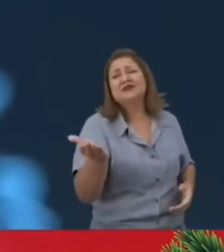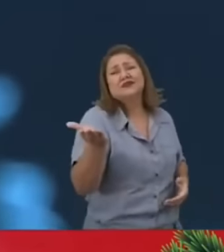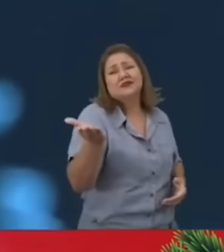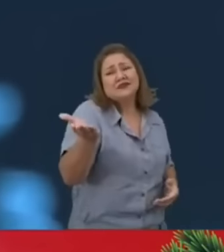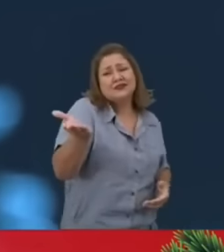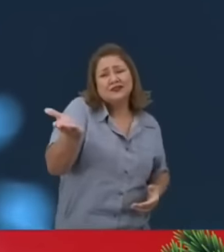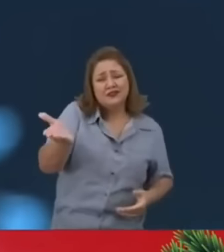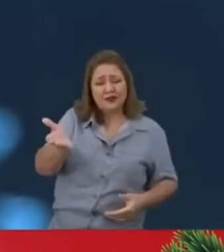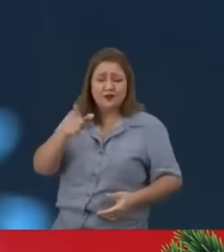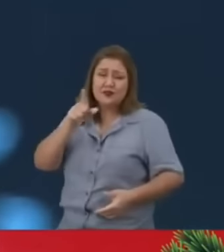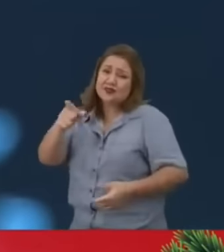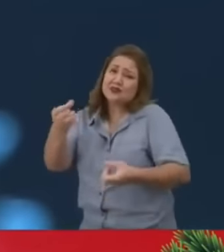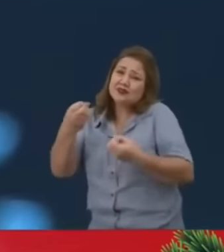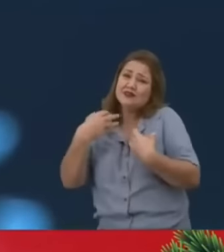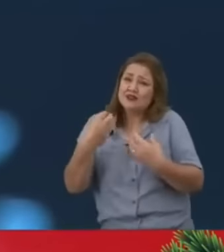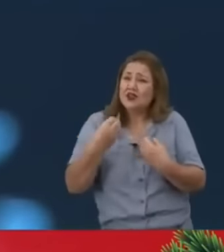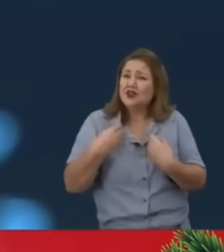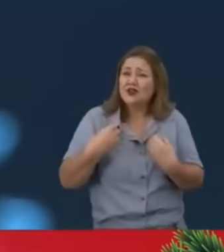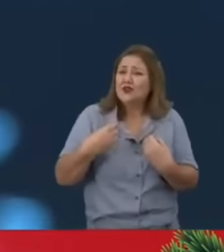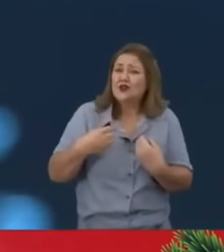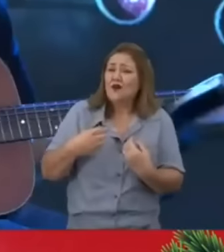Você não me ensinou a te